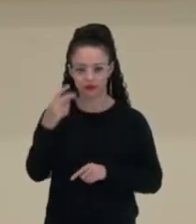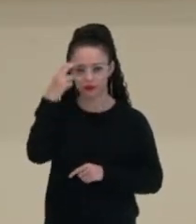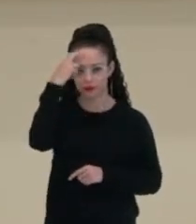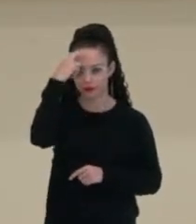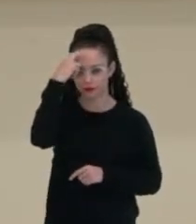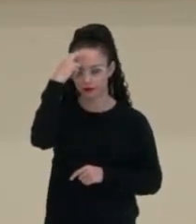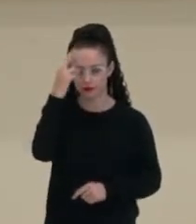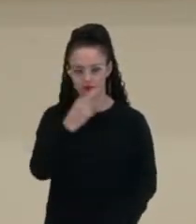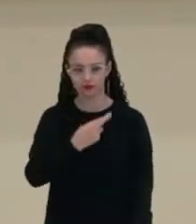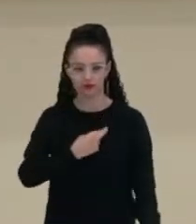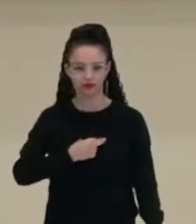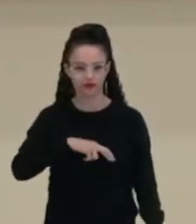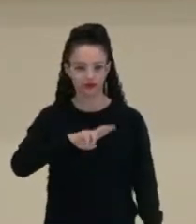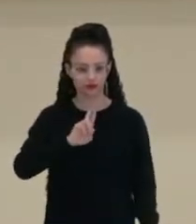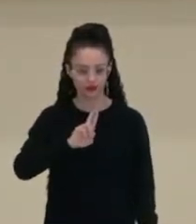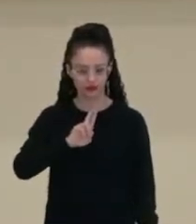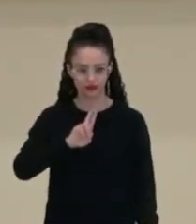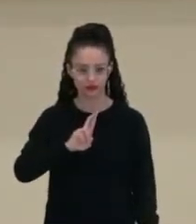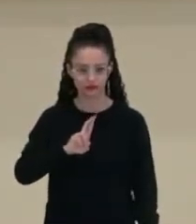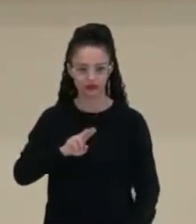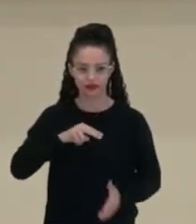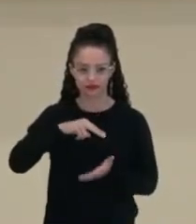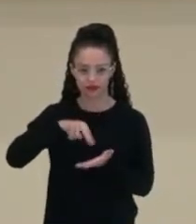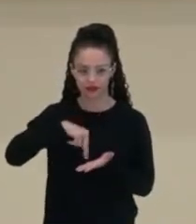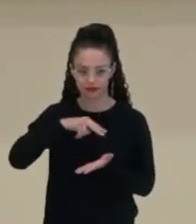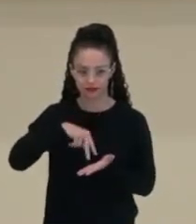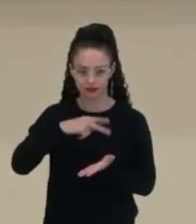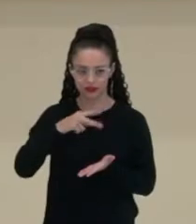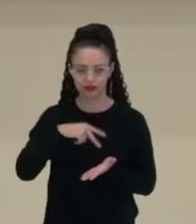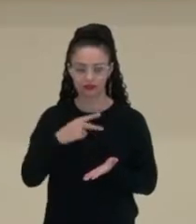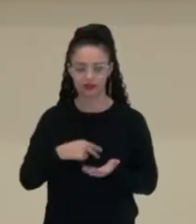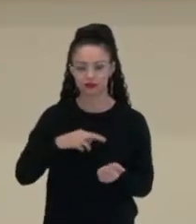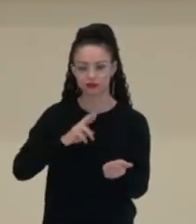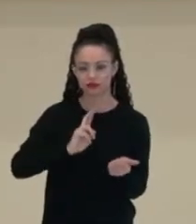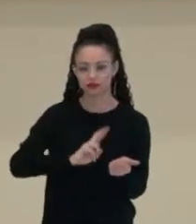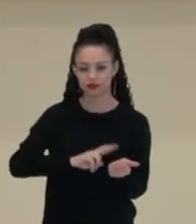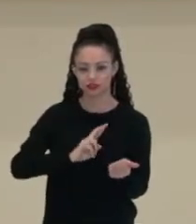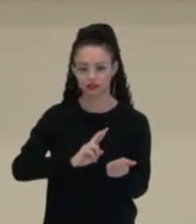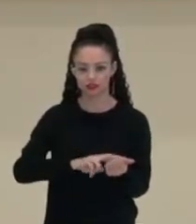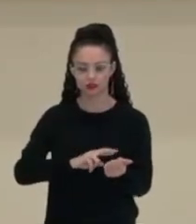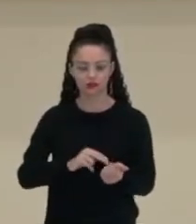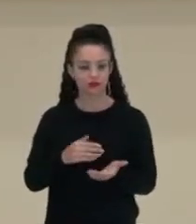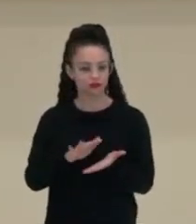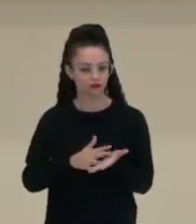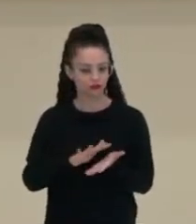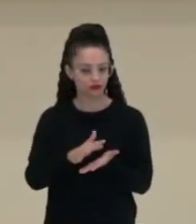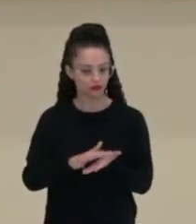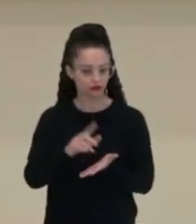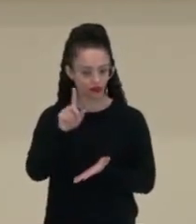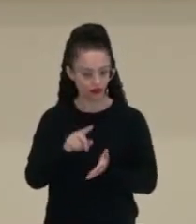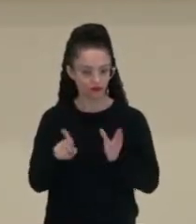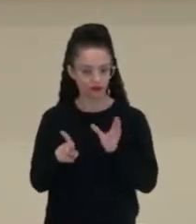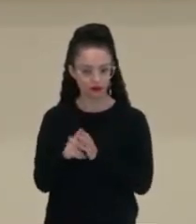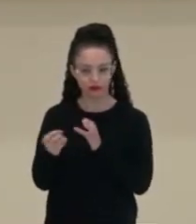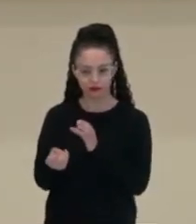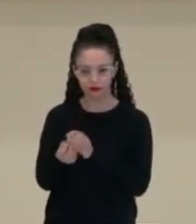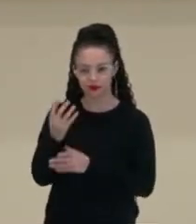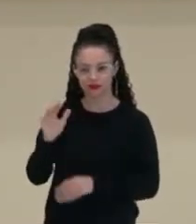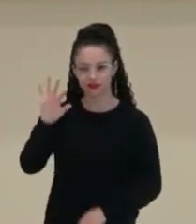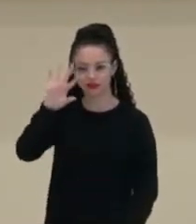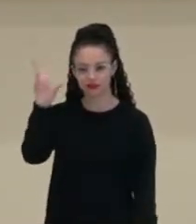questão da religião, então a dança, os ritmos. O nosso samba tem origem africana, A